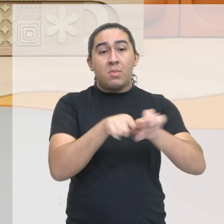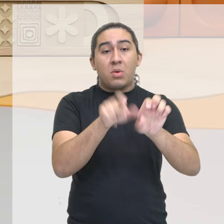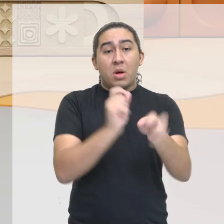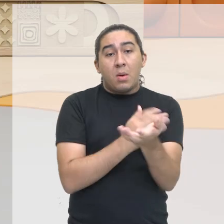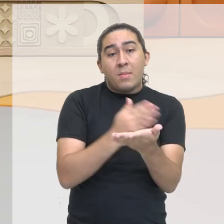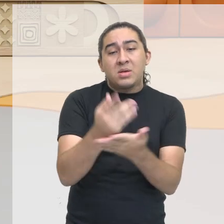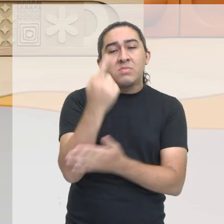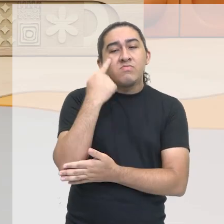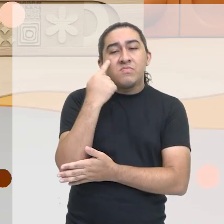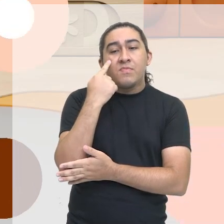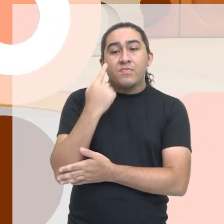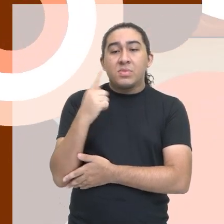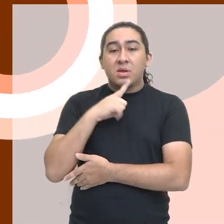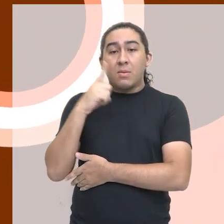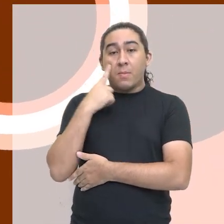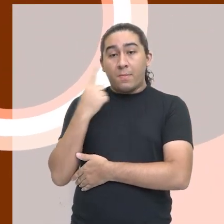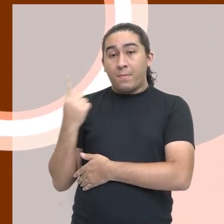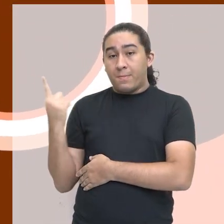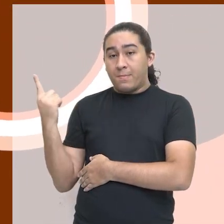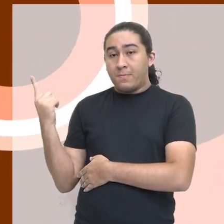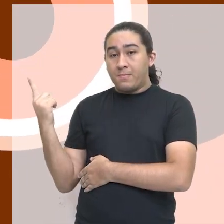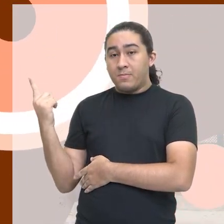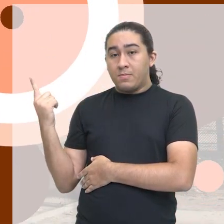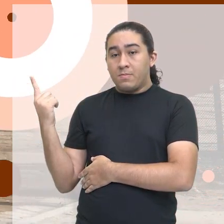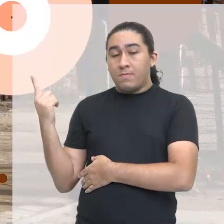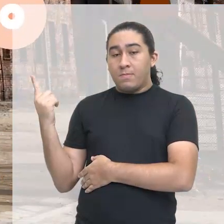a entrada de um campo de concentração agora,